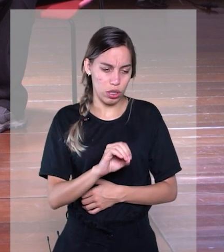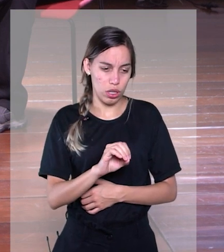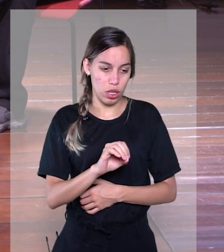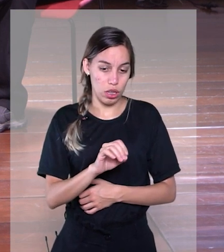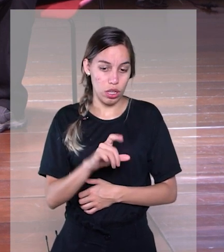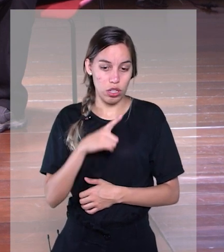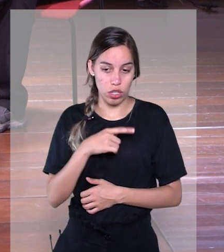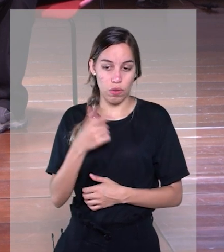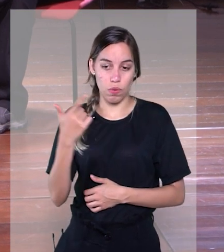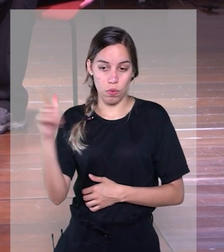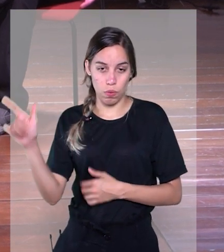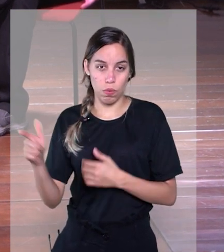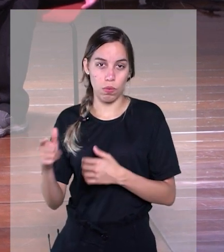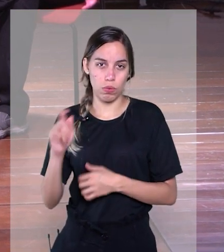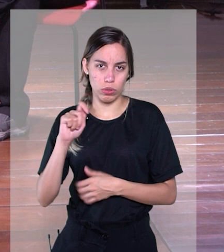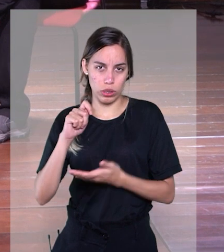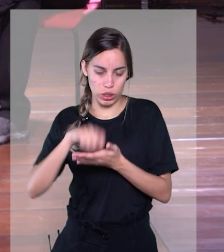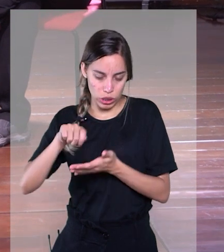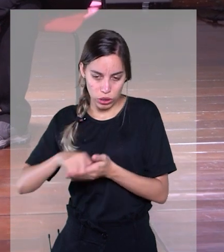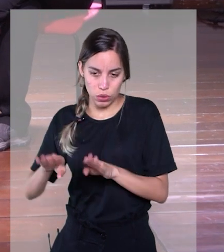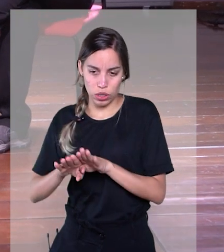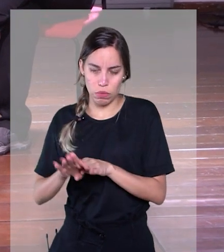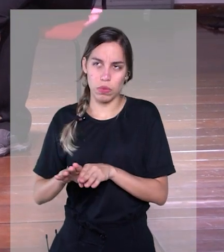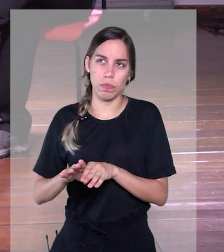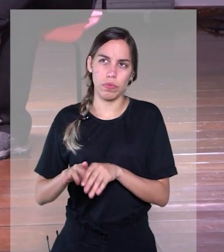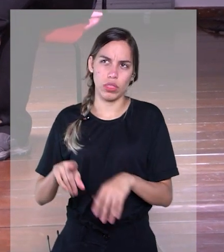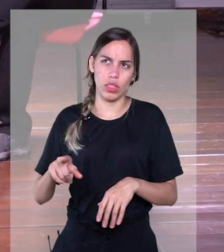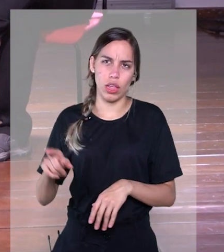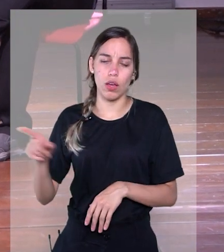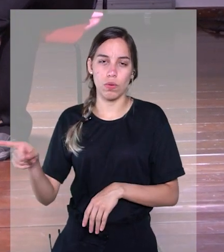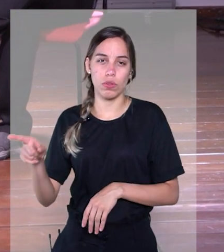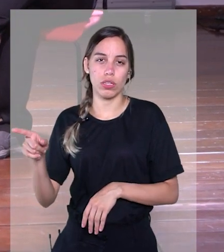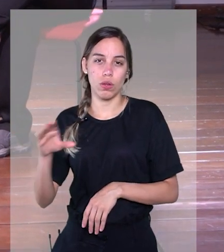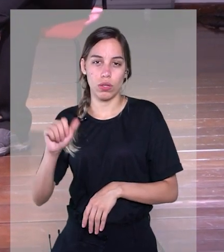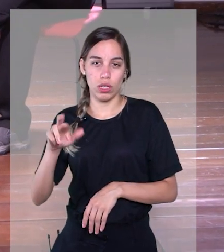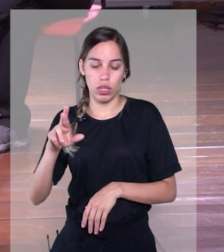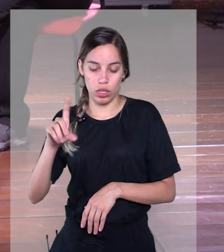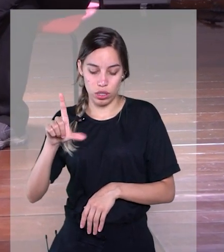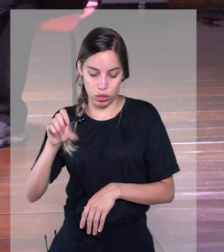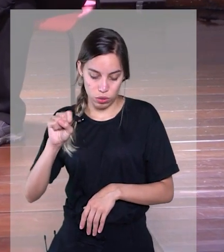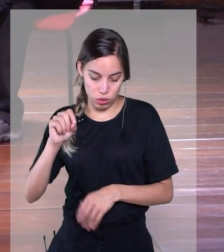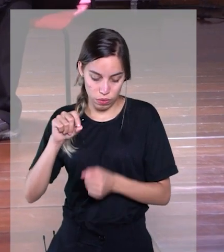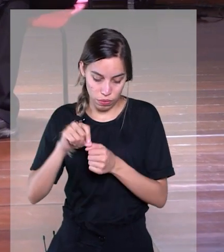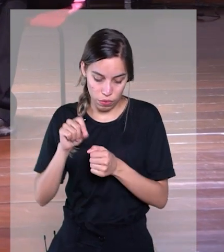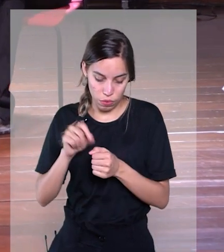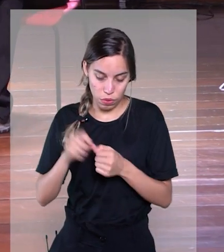amigo do Carlos, patrocinou um livro do poema A Visita, com fotografias de Maurício